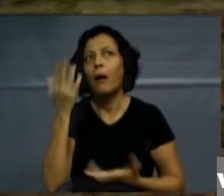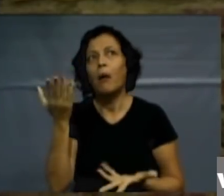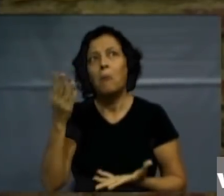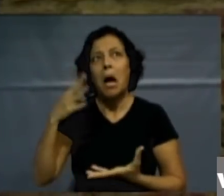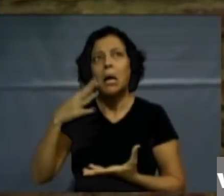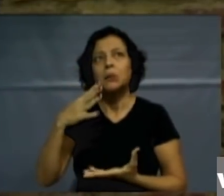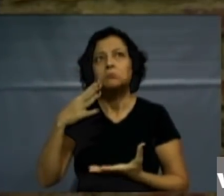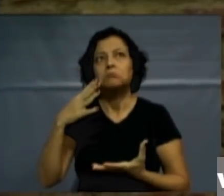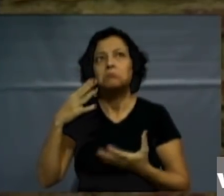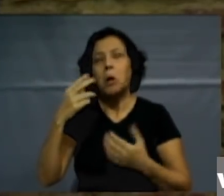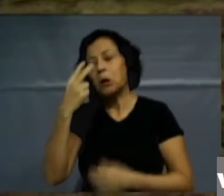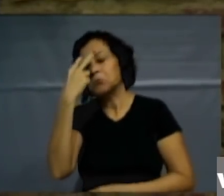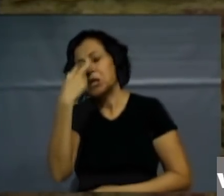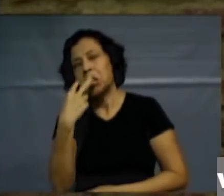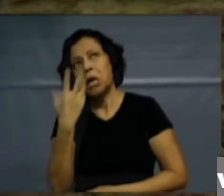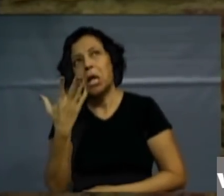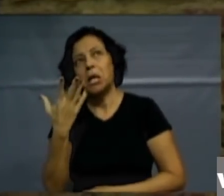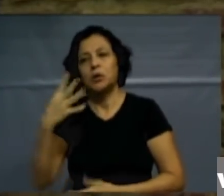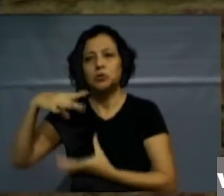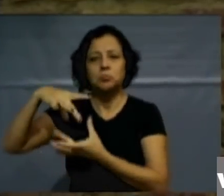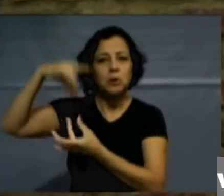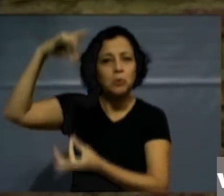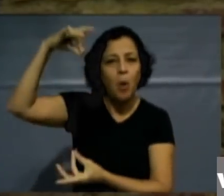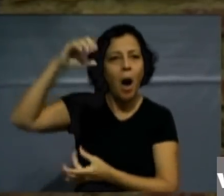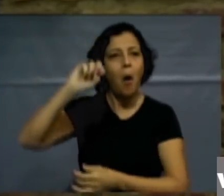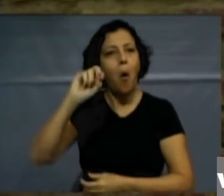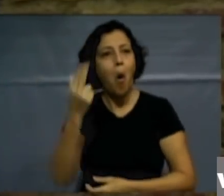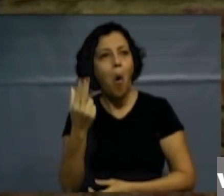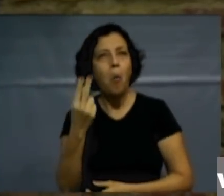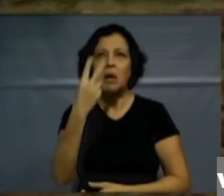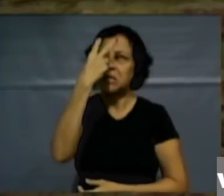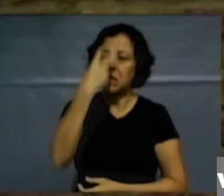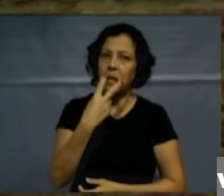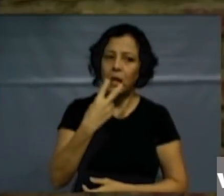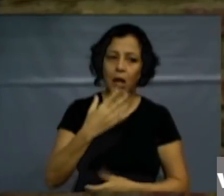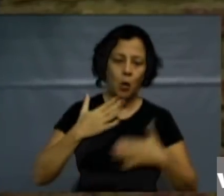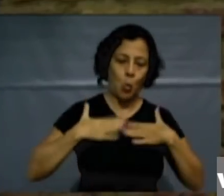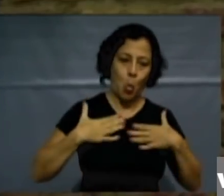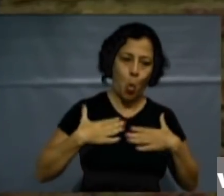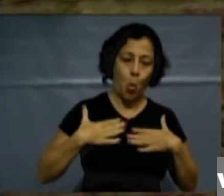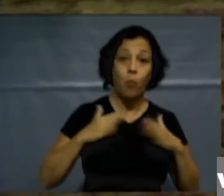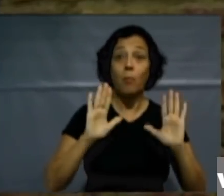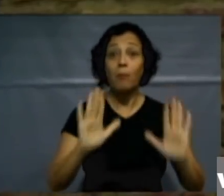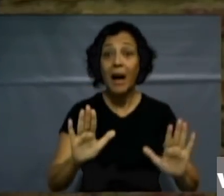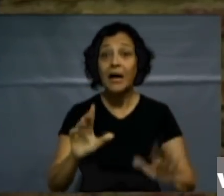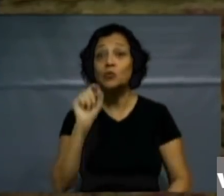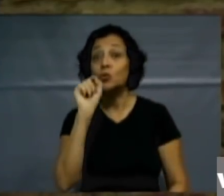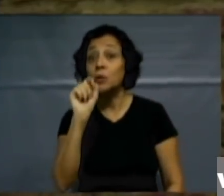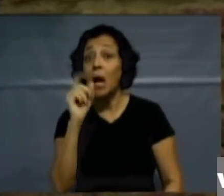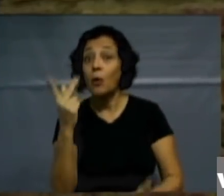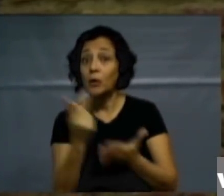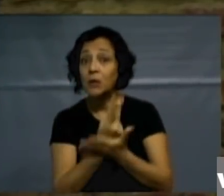espiritual, pode ter sido mesmo uma cegueira física, mas o fato é que naquele momento Paulo tem o